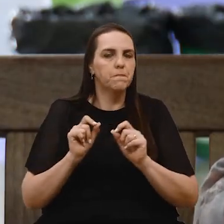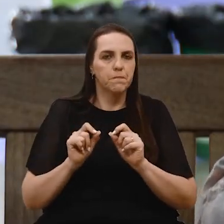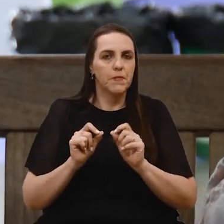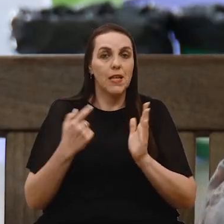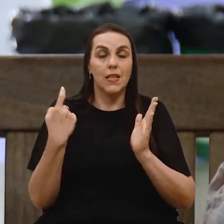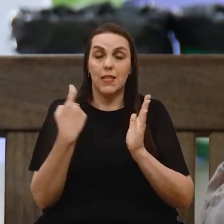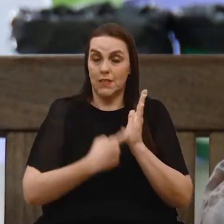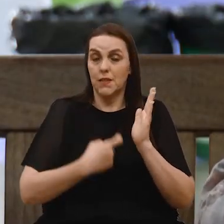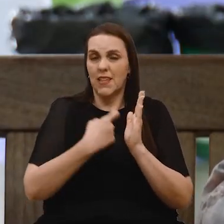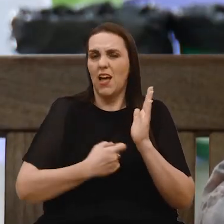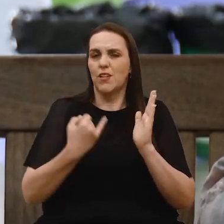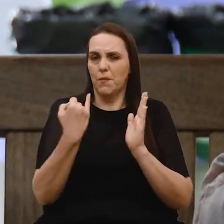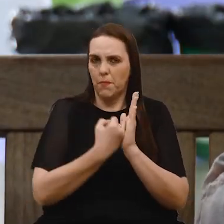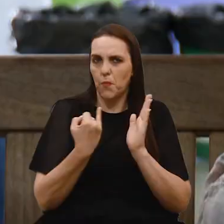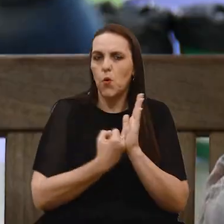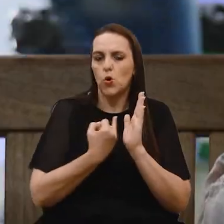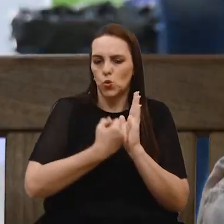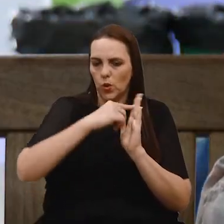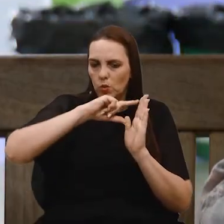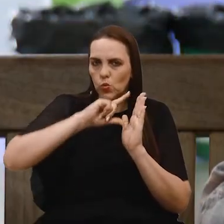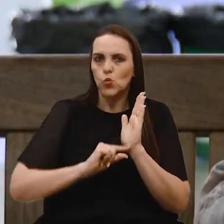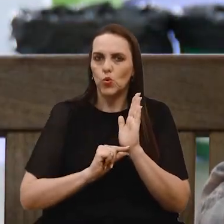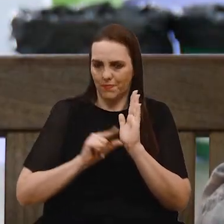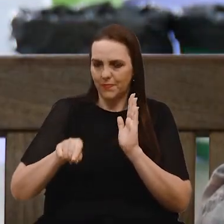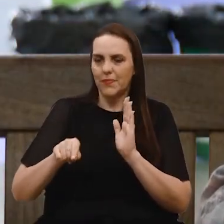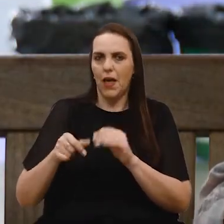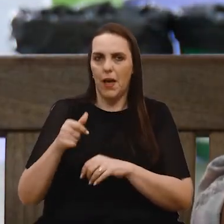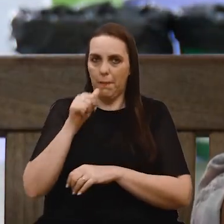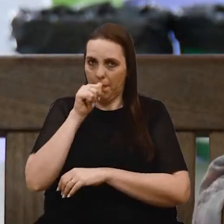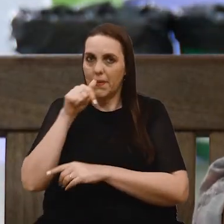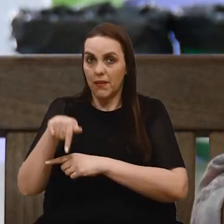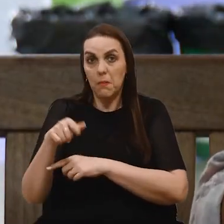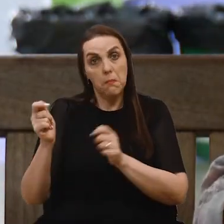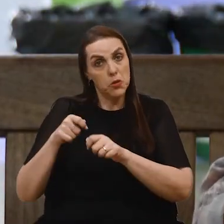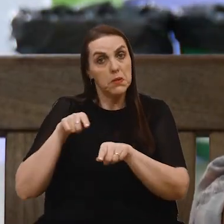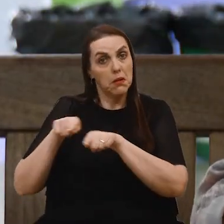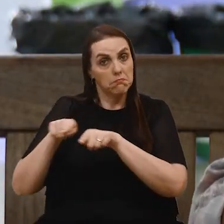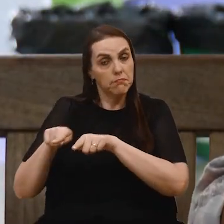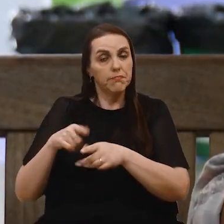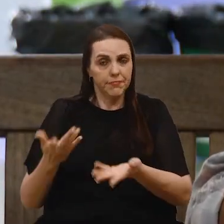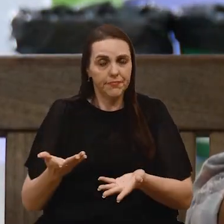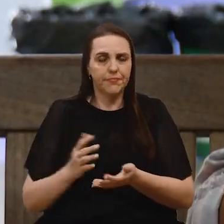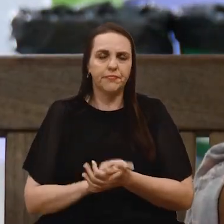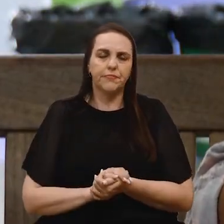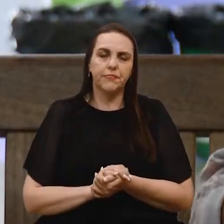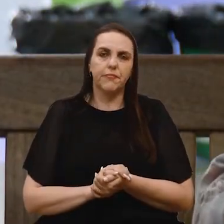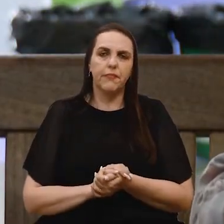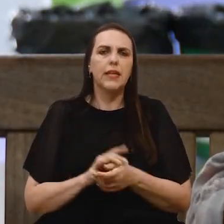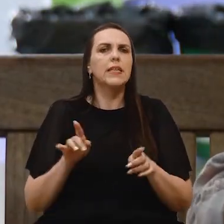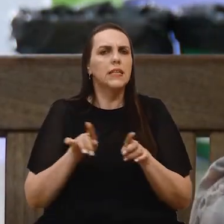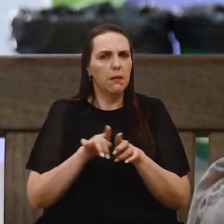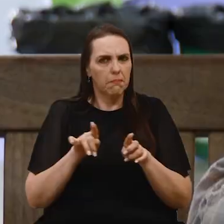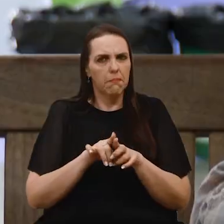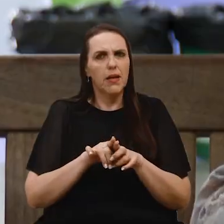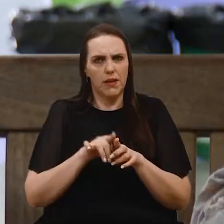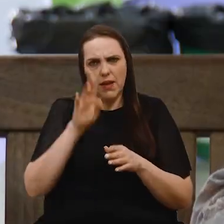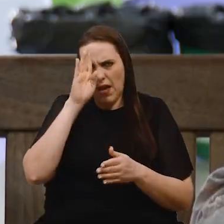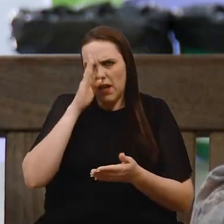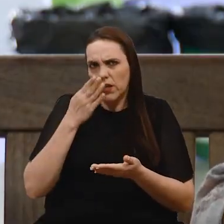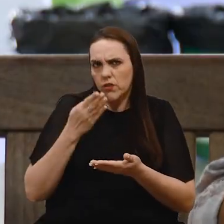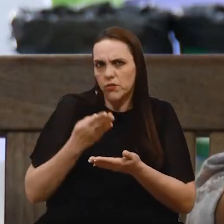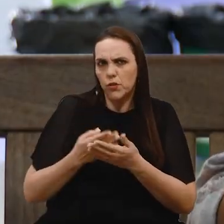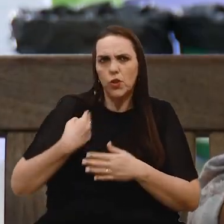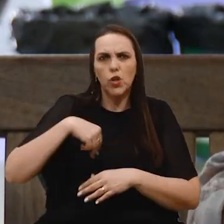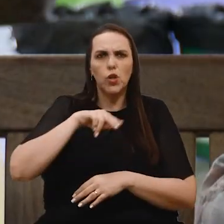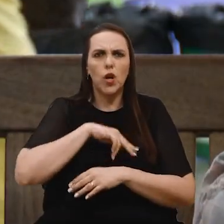de tributos, da questão da carga tributária sobre as bebidas, a gente pode concorrer. E acho também, se vocês me permitem,